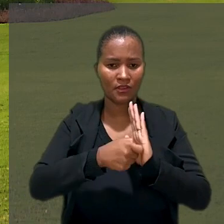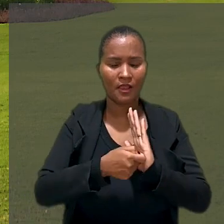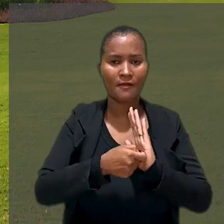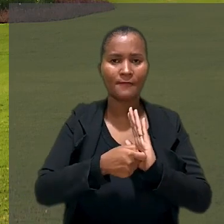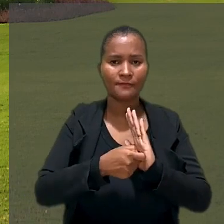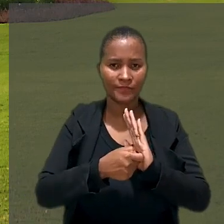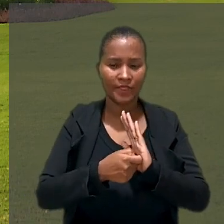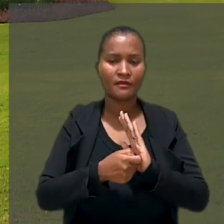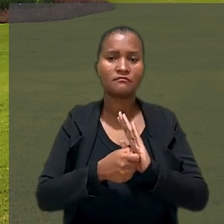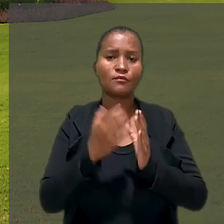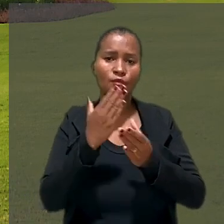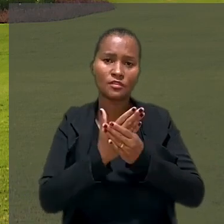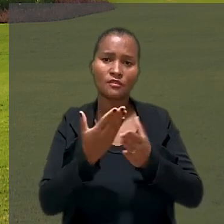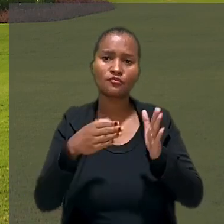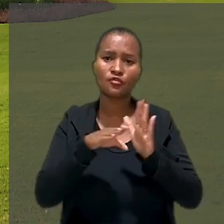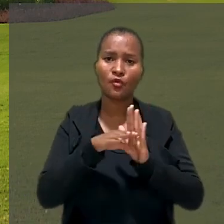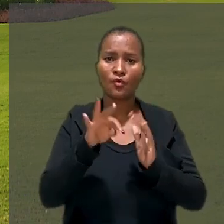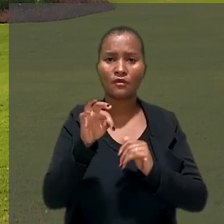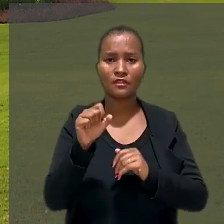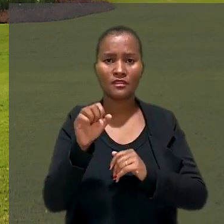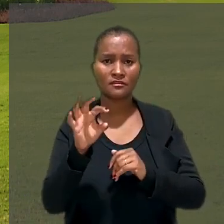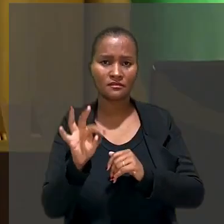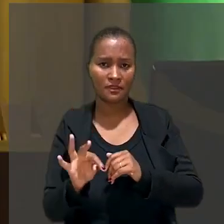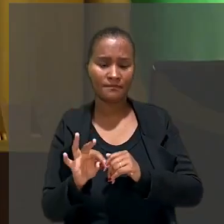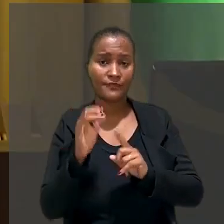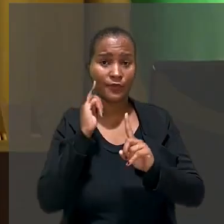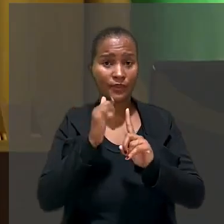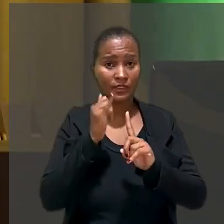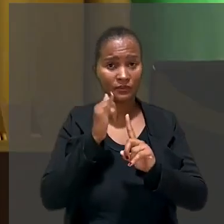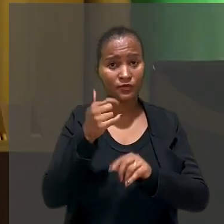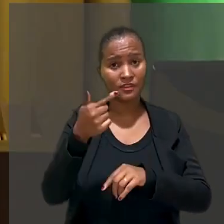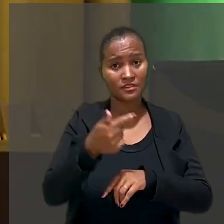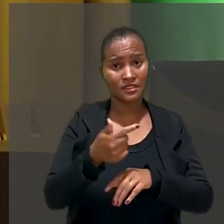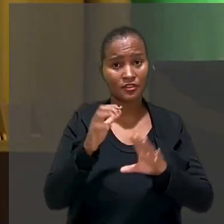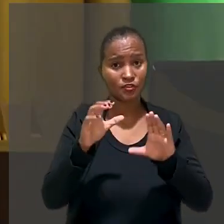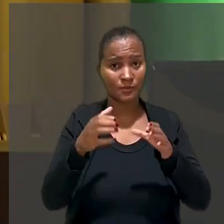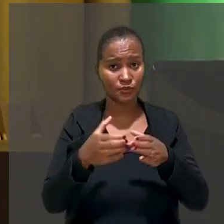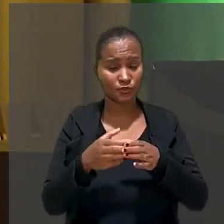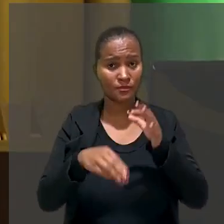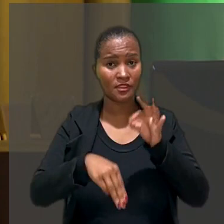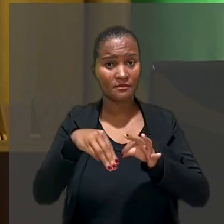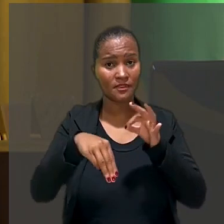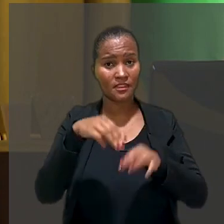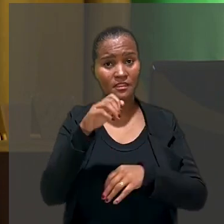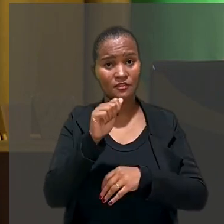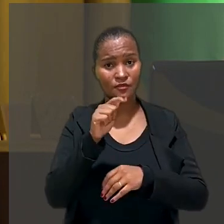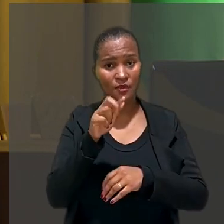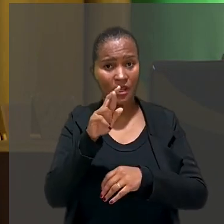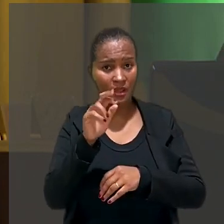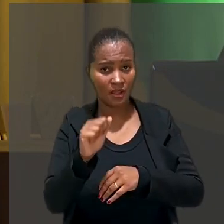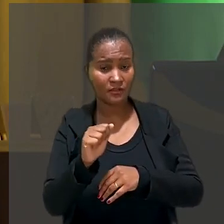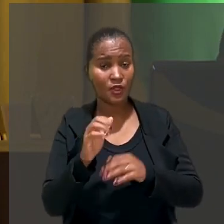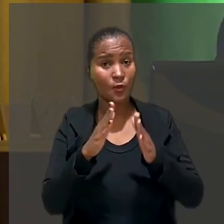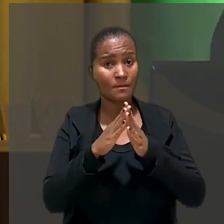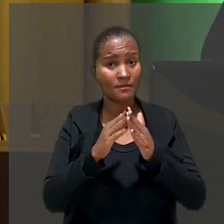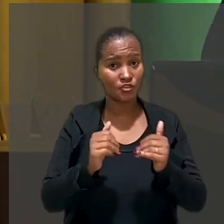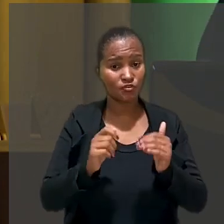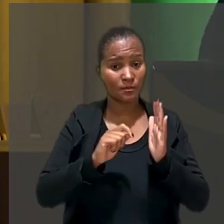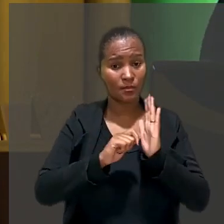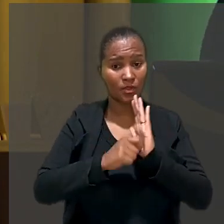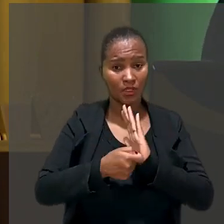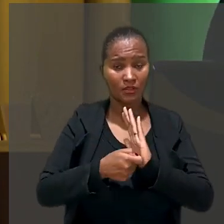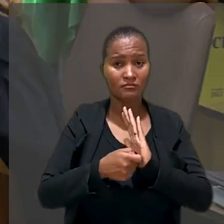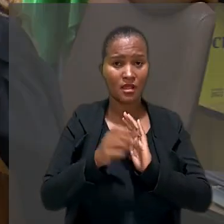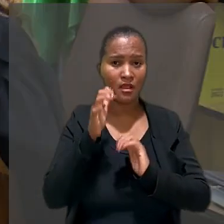impenhoráveis. O caso chegou ao Tribunal Superior do Trabalho. Conforme o relator na sétima turma, ministro Agra Belmonte, o pedido de